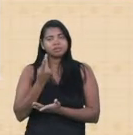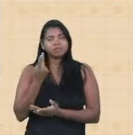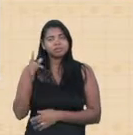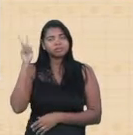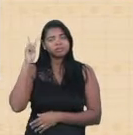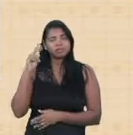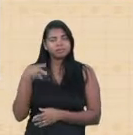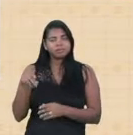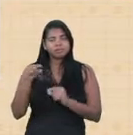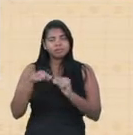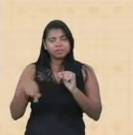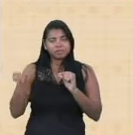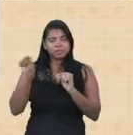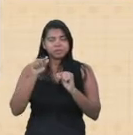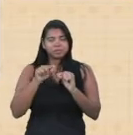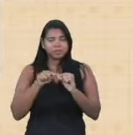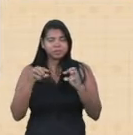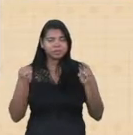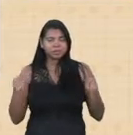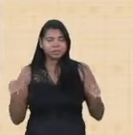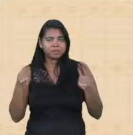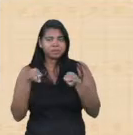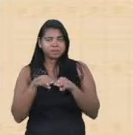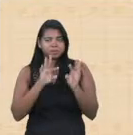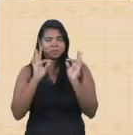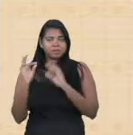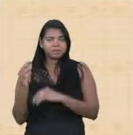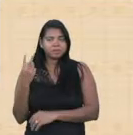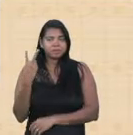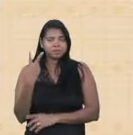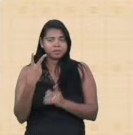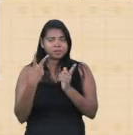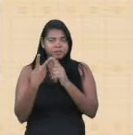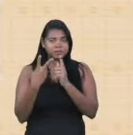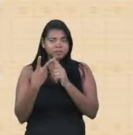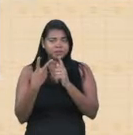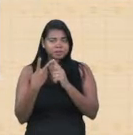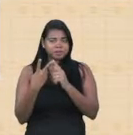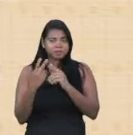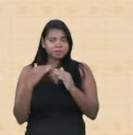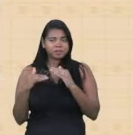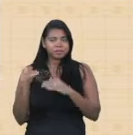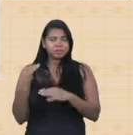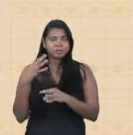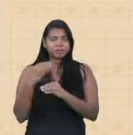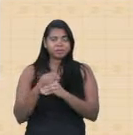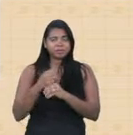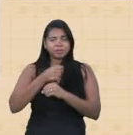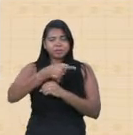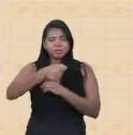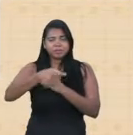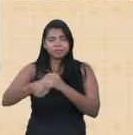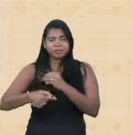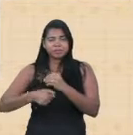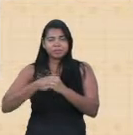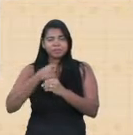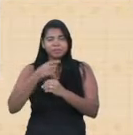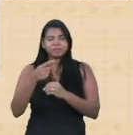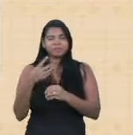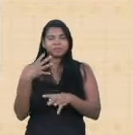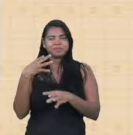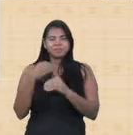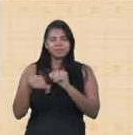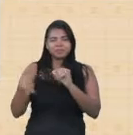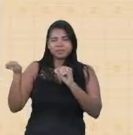quê? Circular. Então, o que vai acontecer agora é que existirão dois movimentos sobre essa partícula. The number one, ela vai